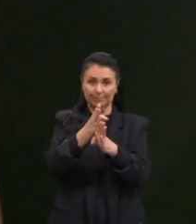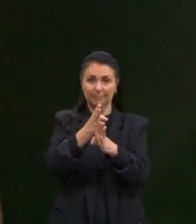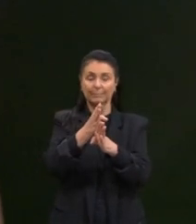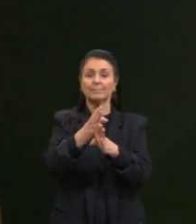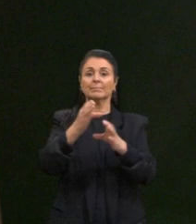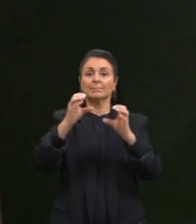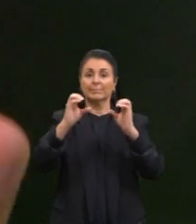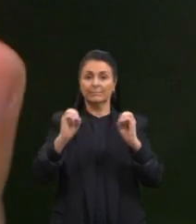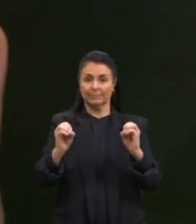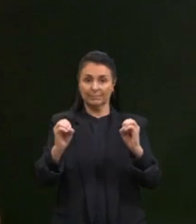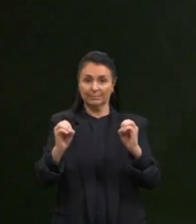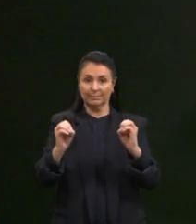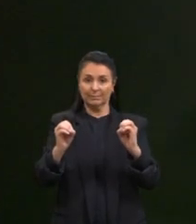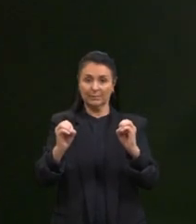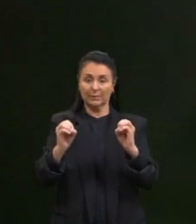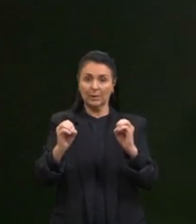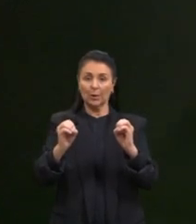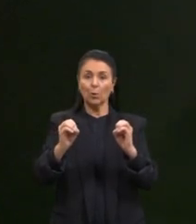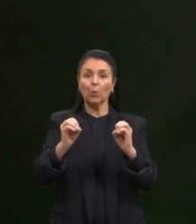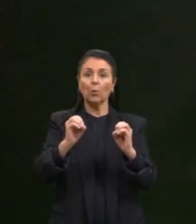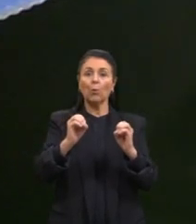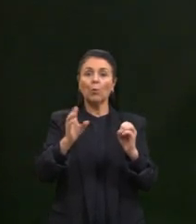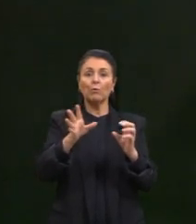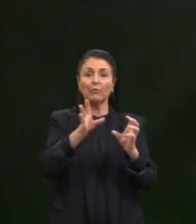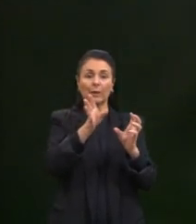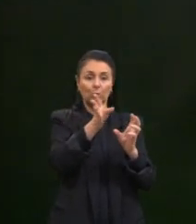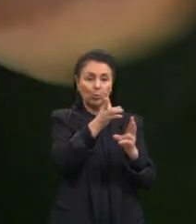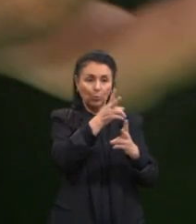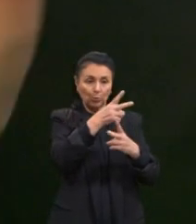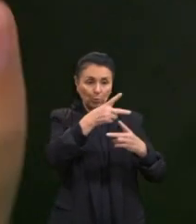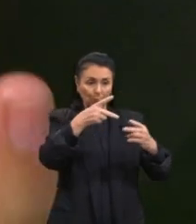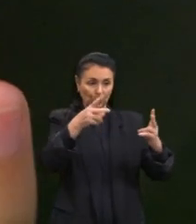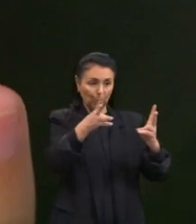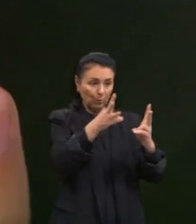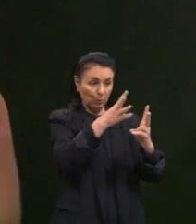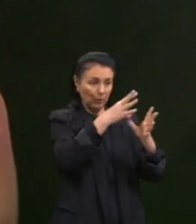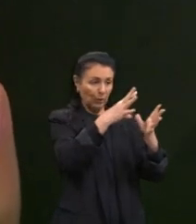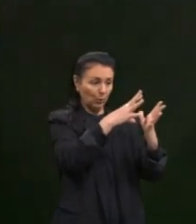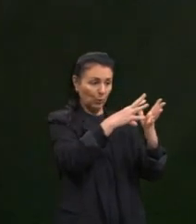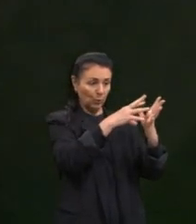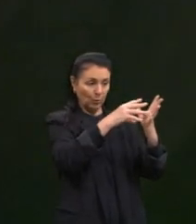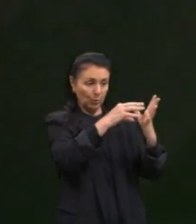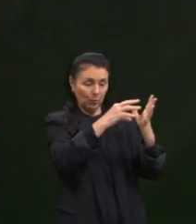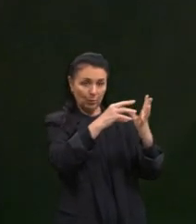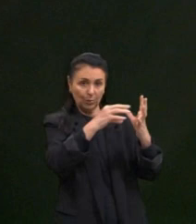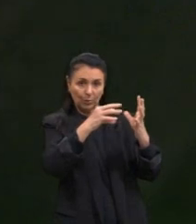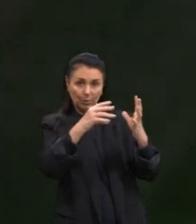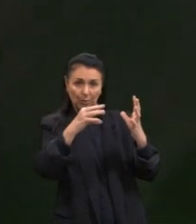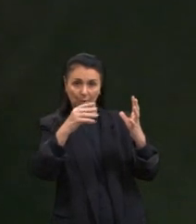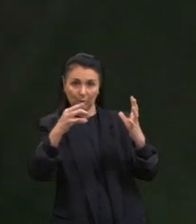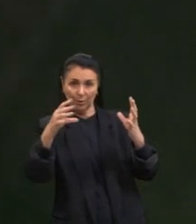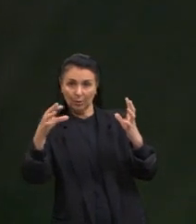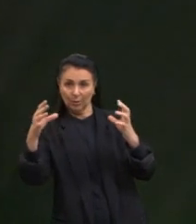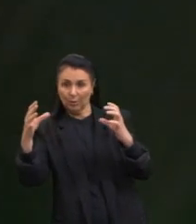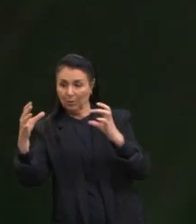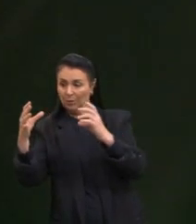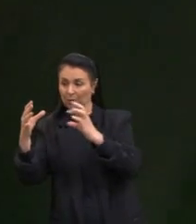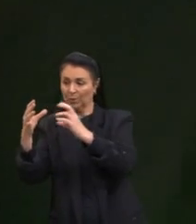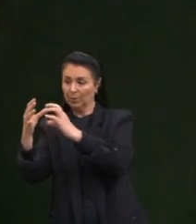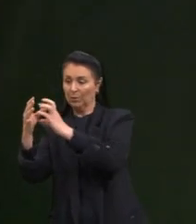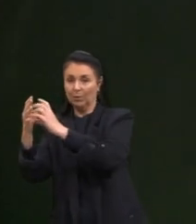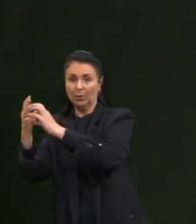pode ser transportado tanto pelo vento né eu tava trazendo essas plantas aqui a minha roupa já ficou cheio de pólen